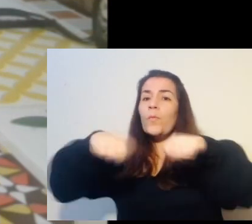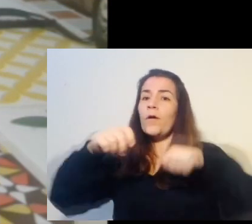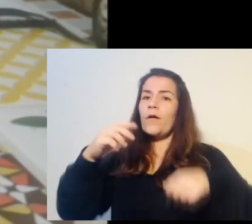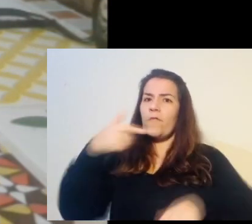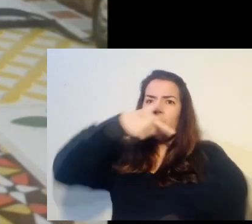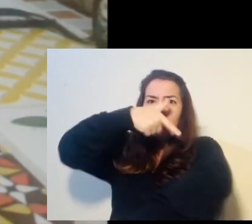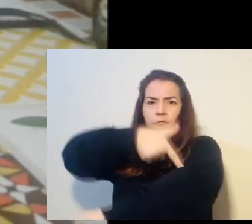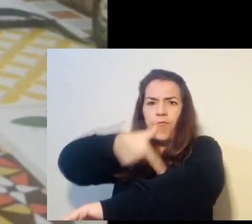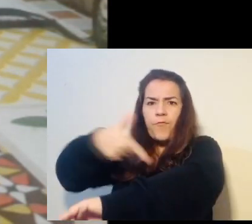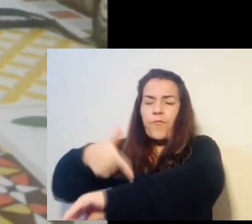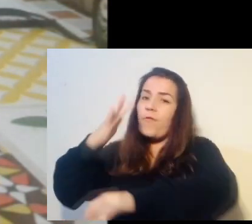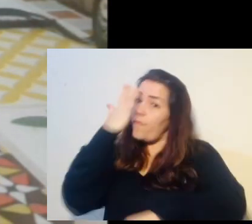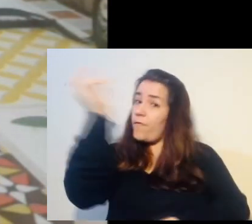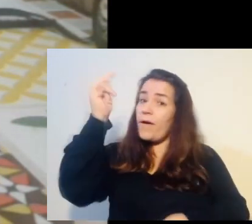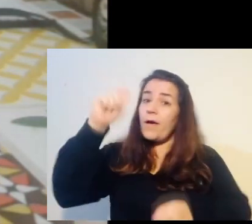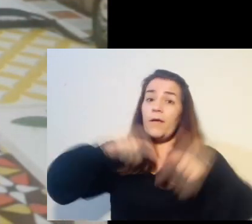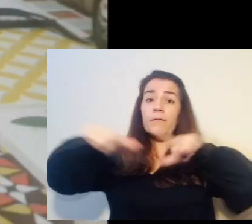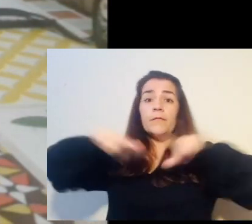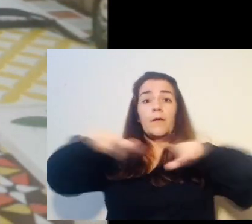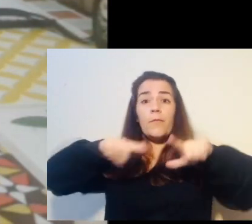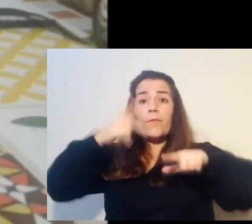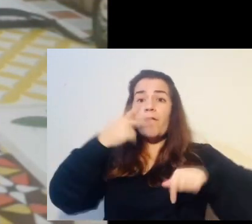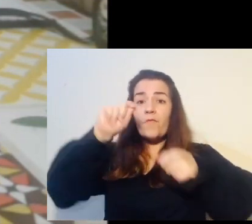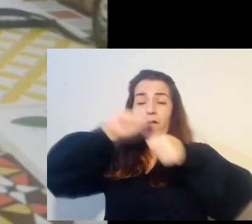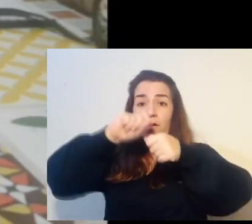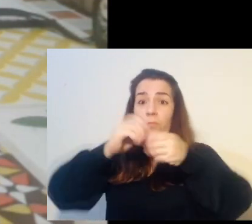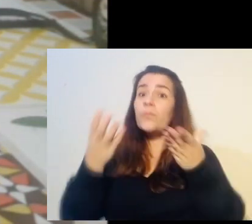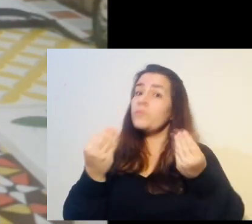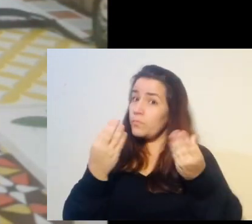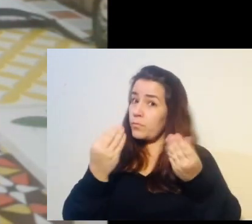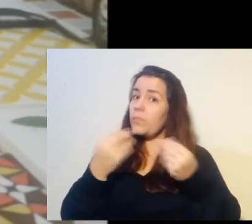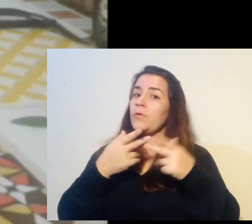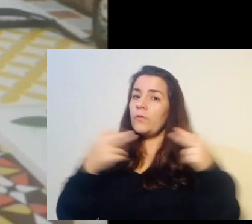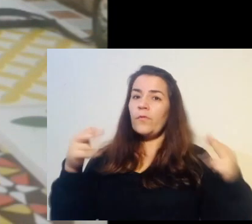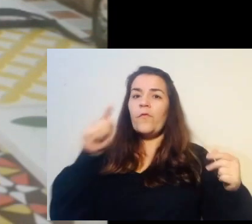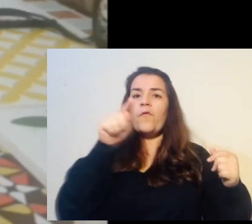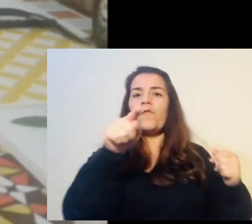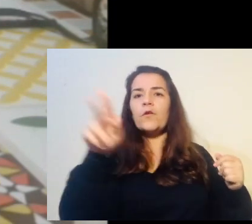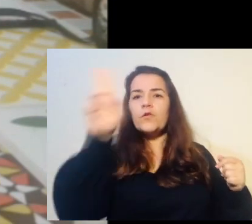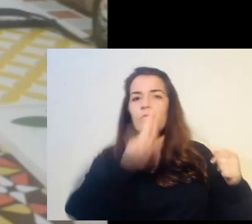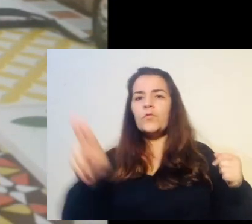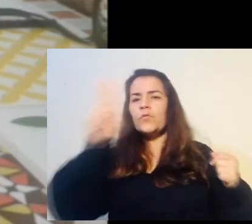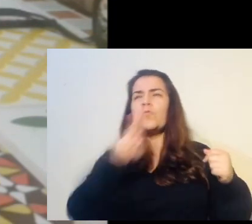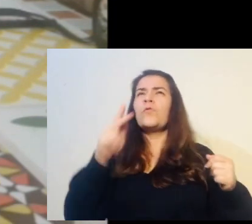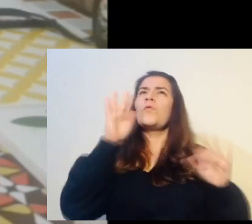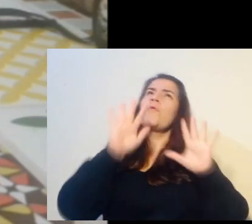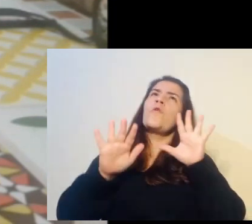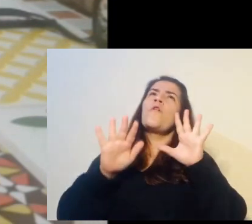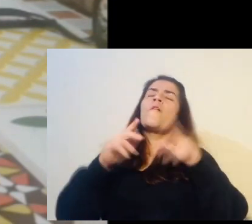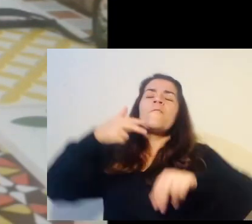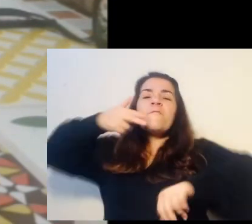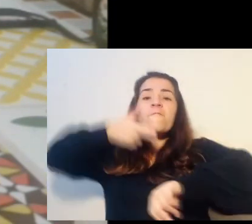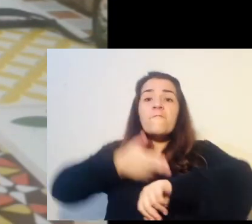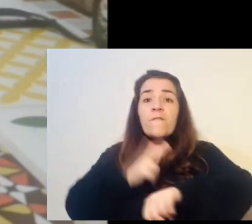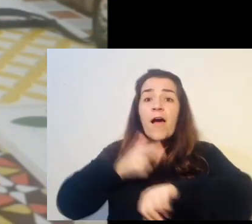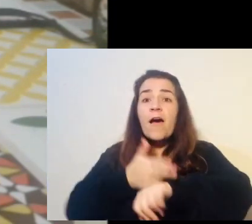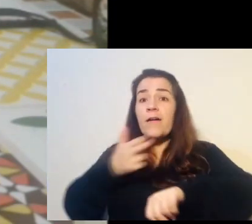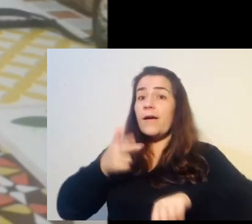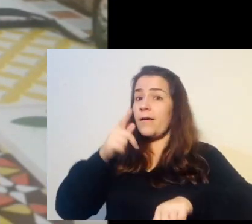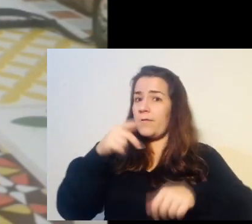de uma furadora, que facilita o trabalho, né? Facilita bastante. Mas você pode usar uma